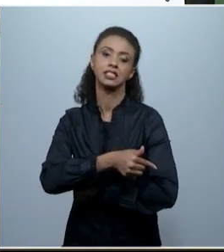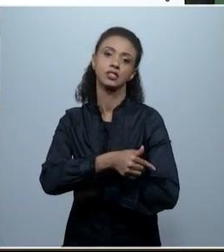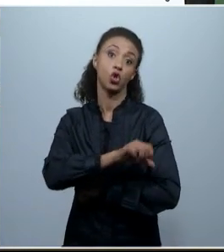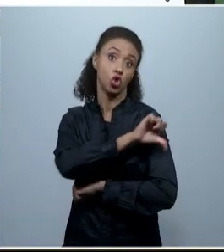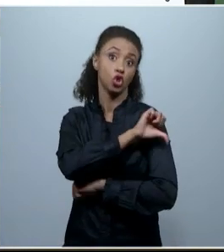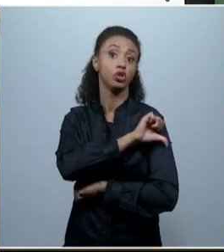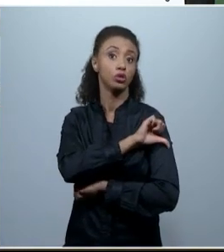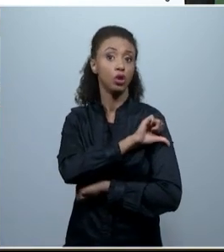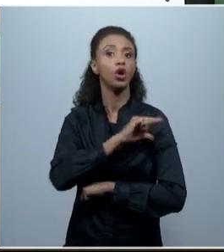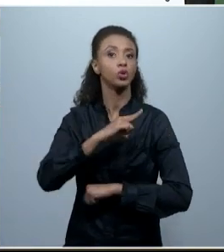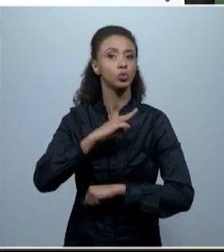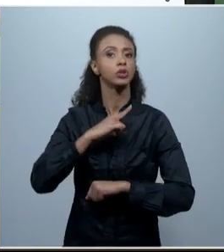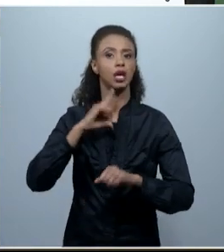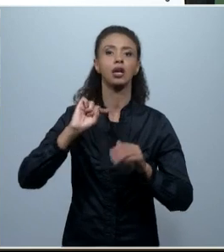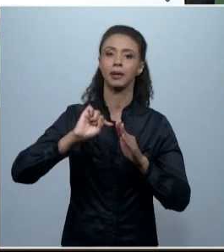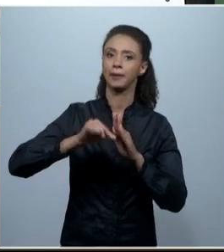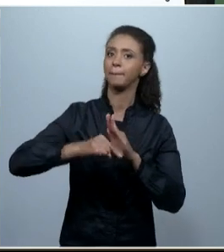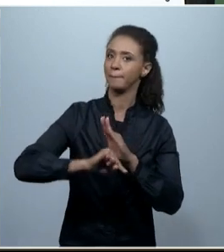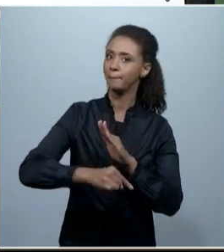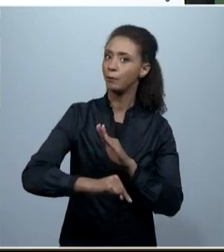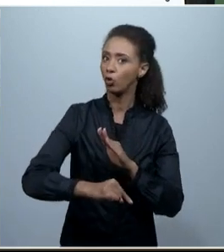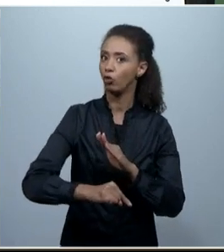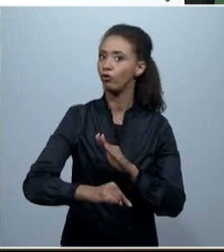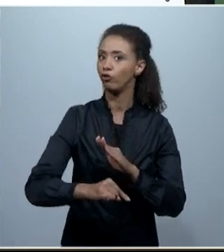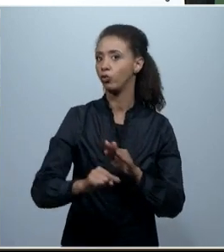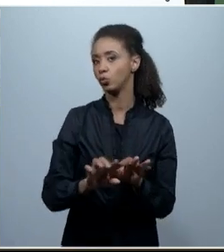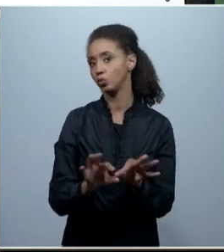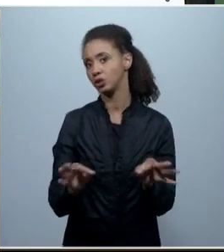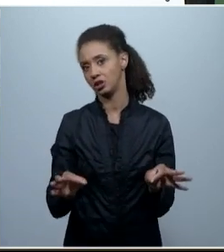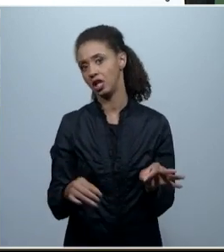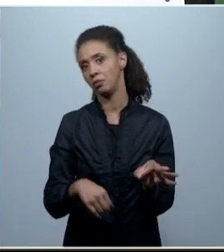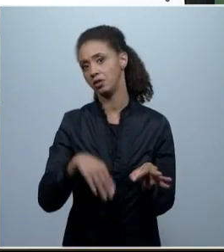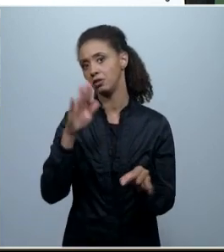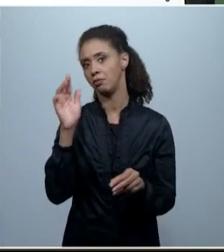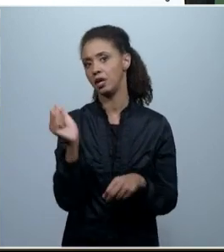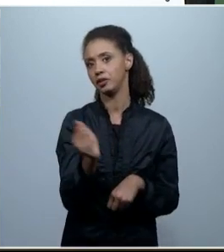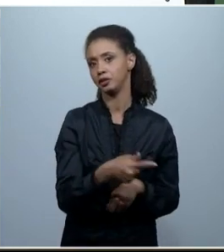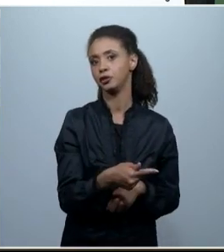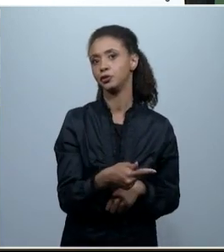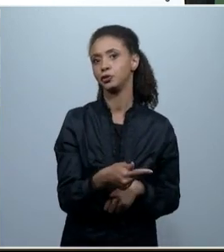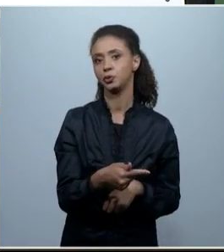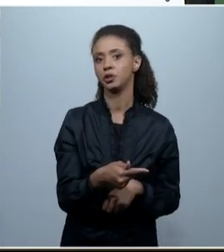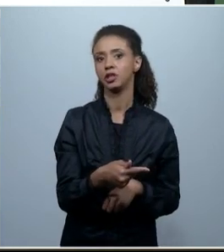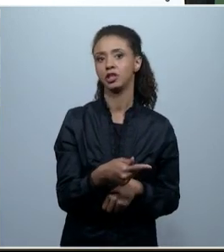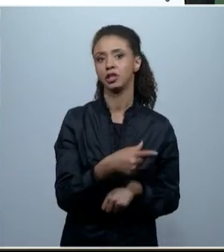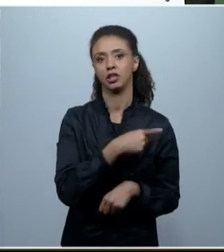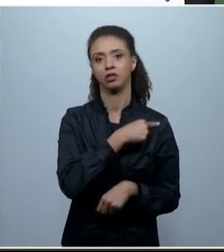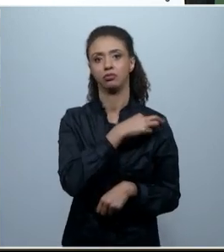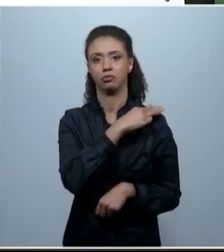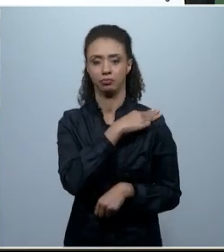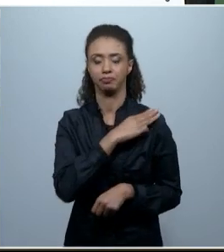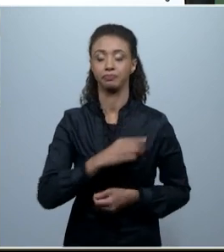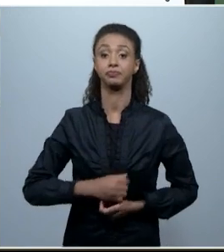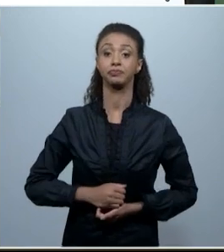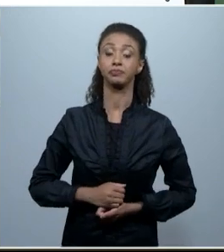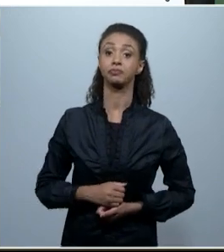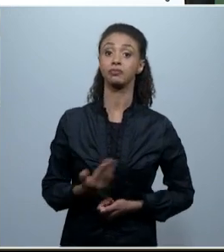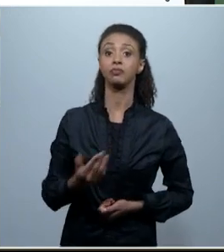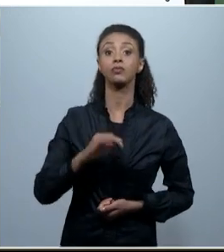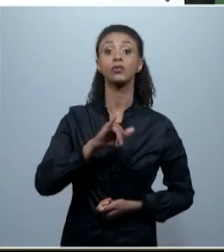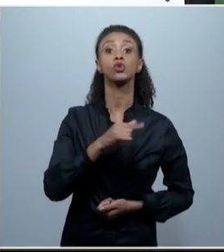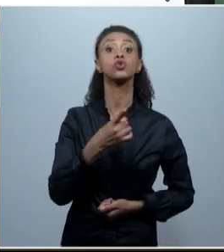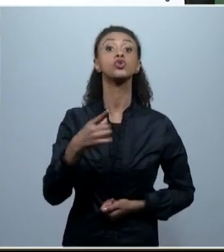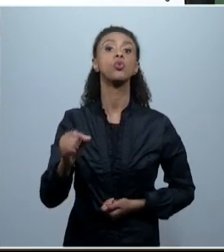ano ele ainda tem um grau de profundidade a mais simples do que do que depois do que a gente tem daí o jogo